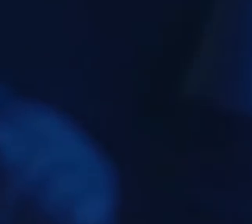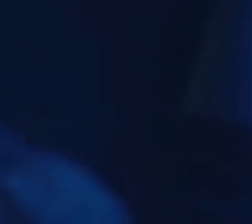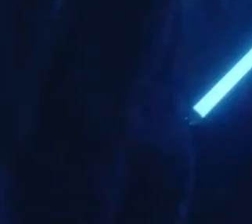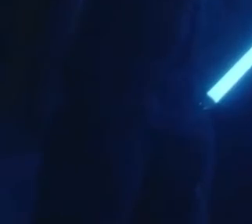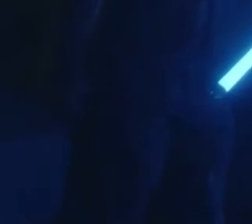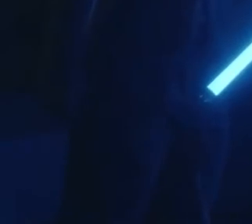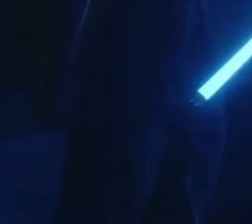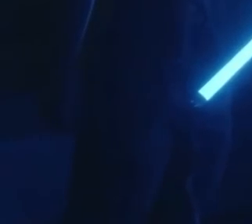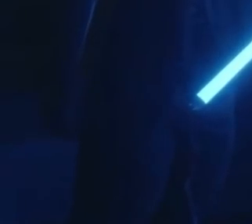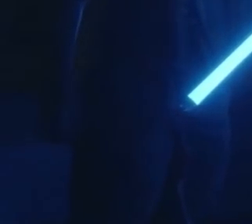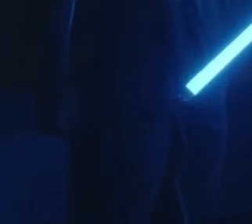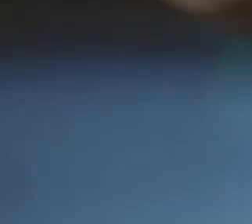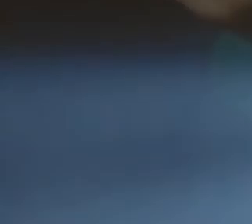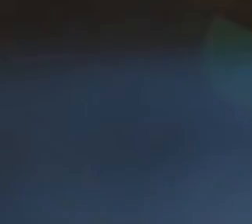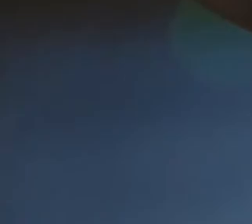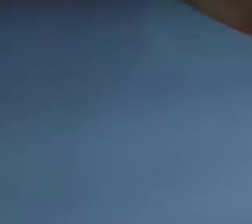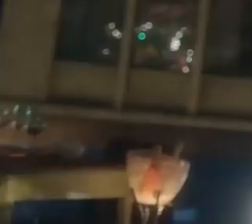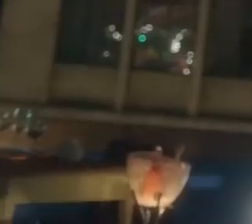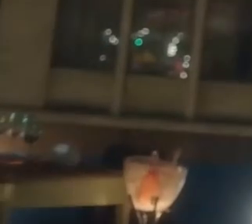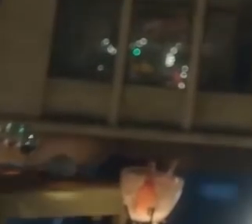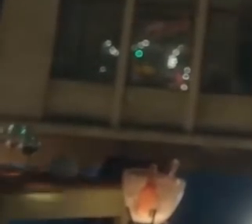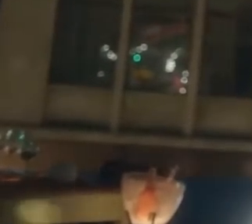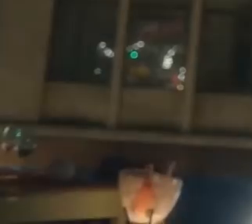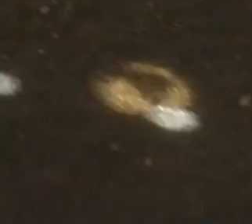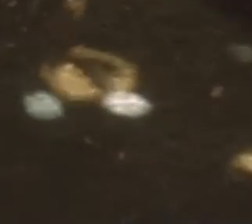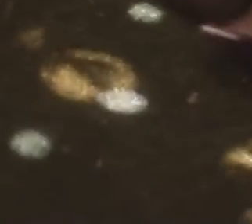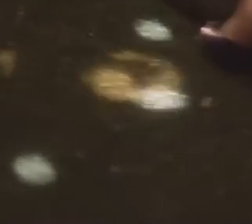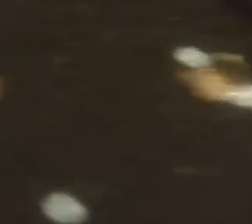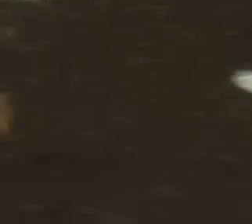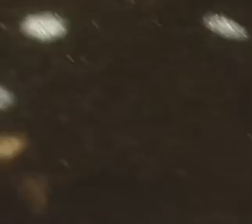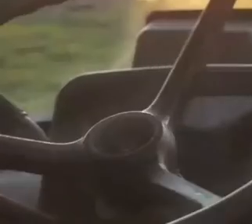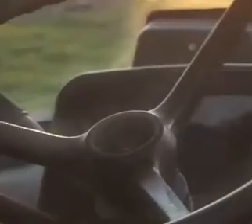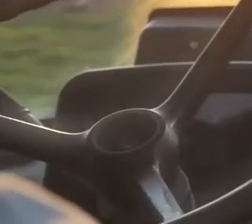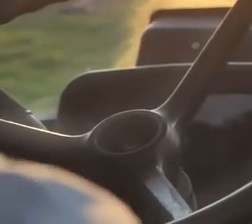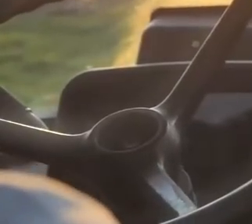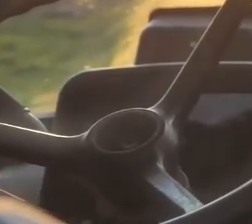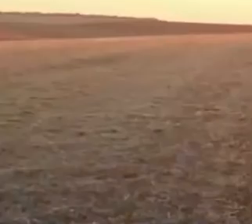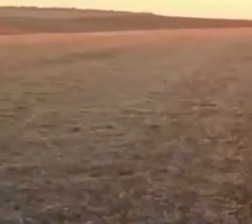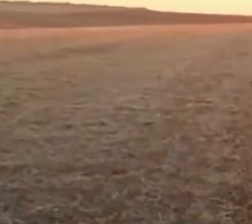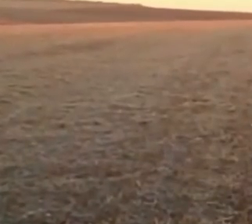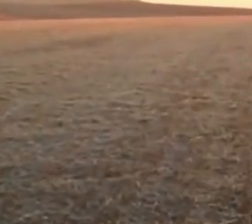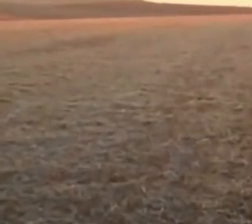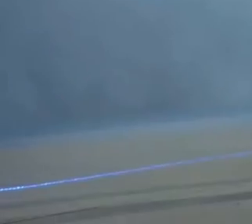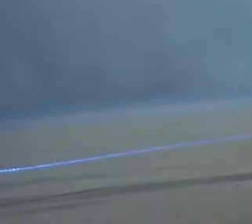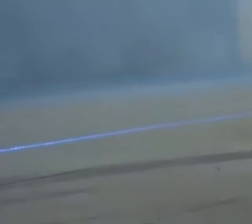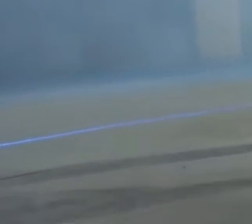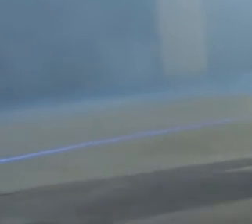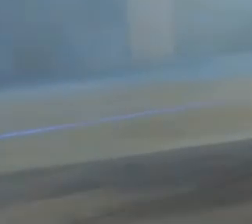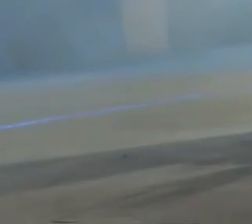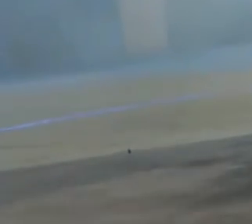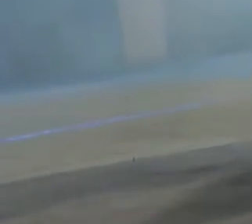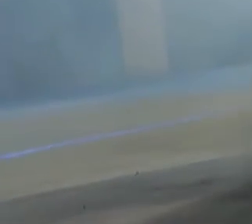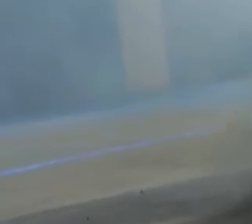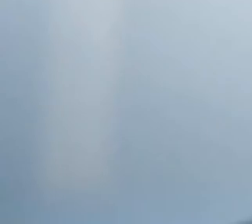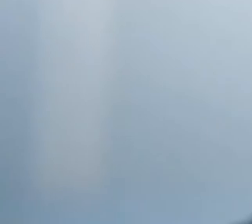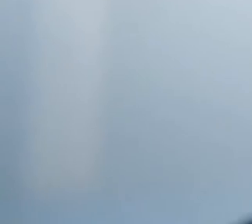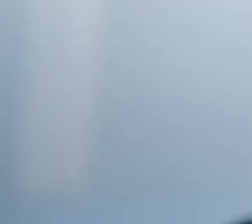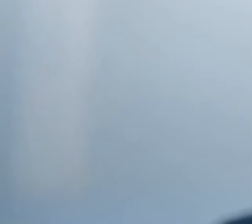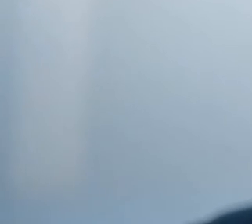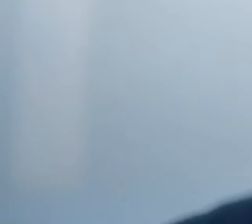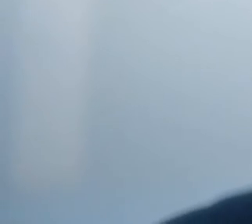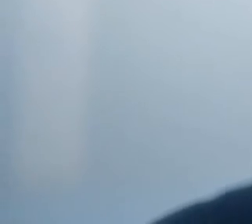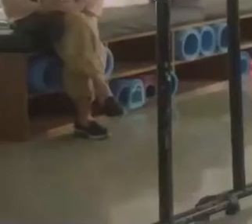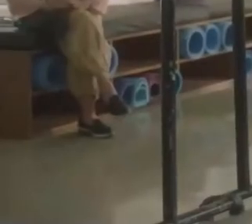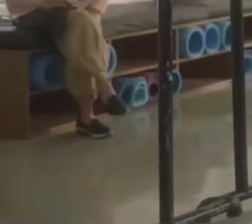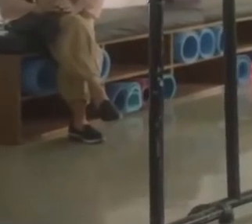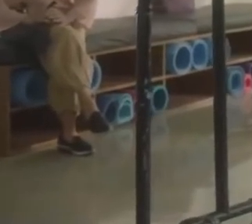Que a gente sempre possa ser parceiros para dançar, plantar e colher, lutar, porque